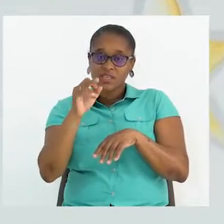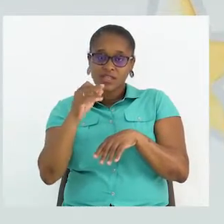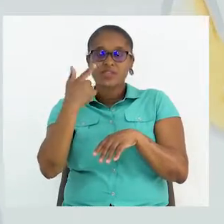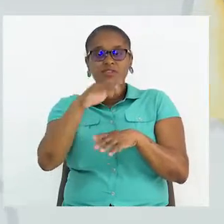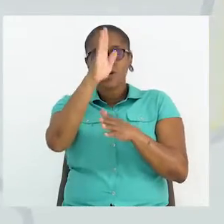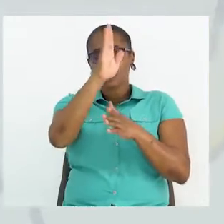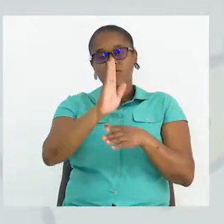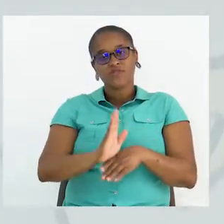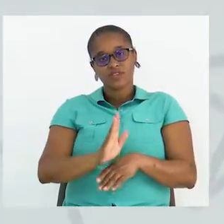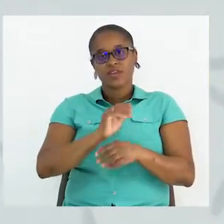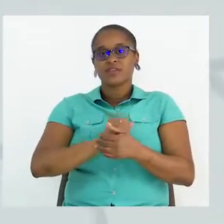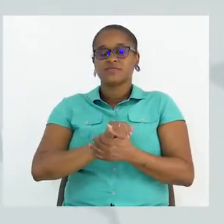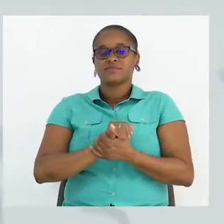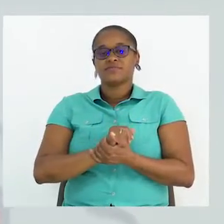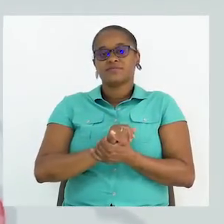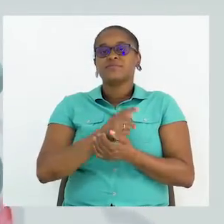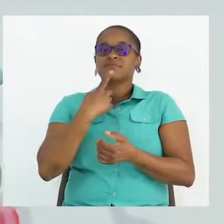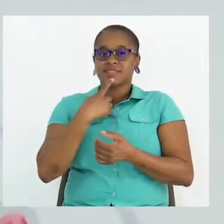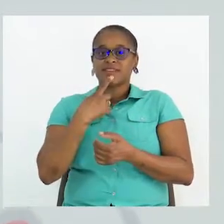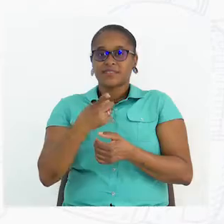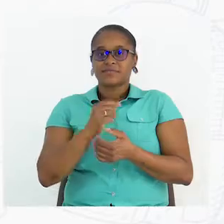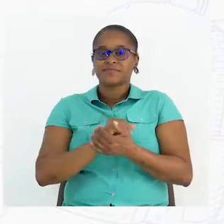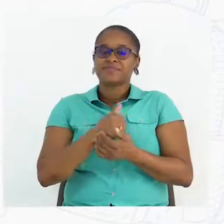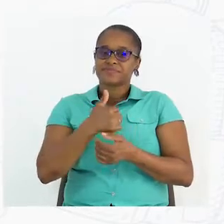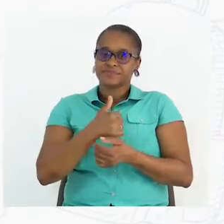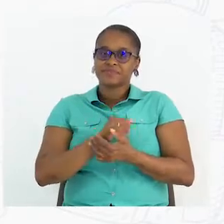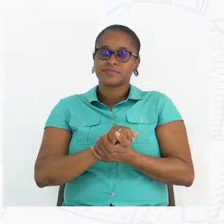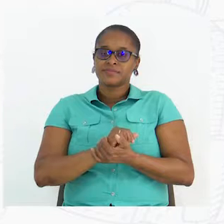sentido vertical. Perceberam? Muito bem.